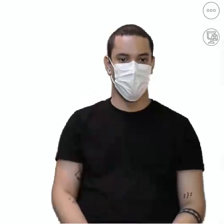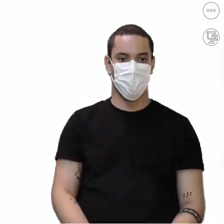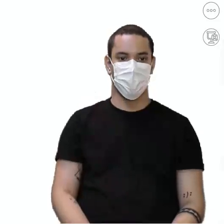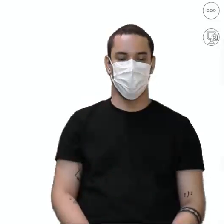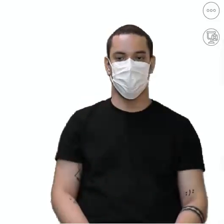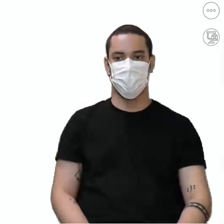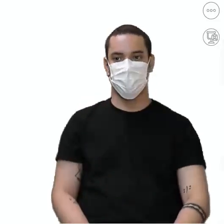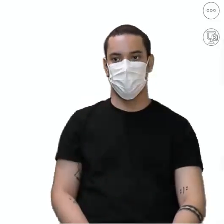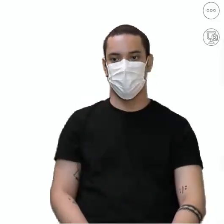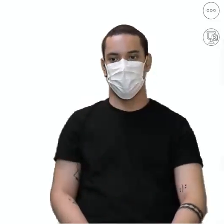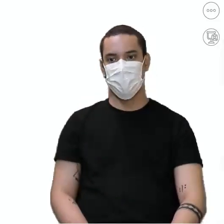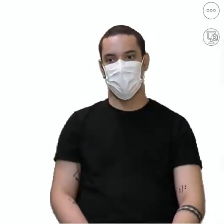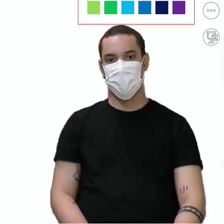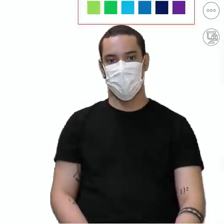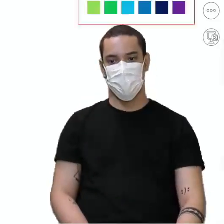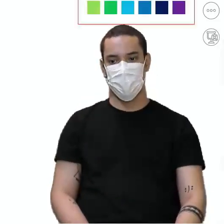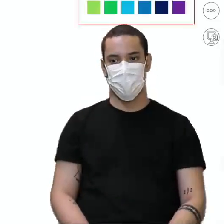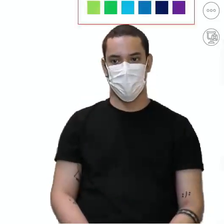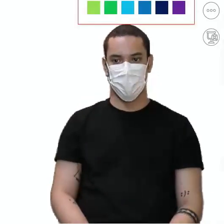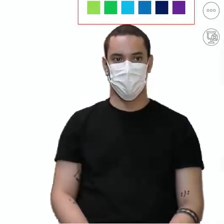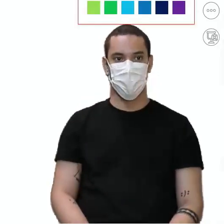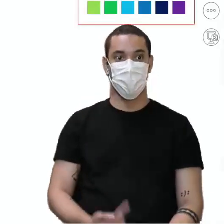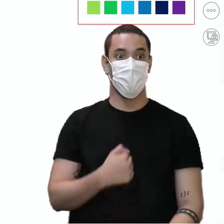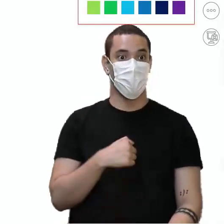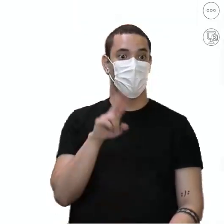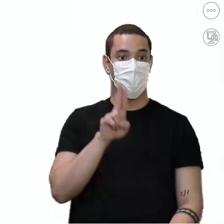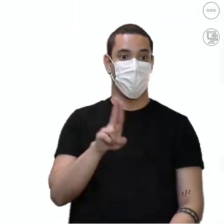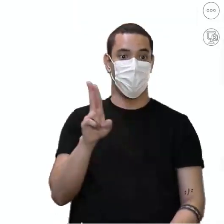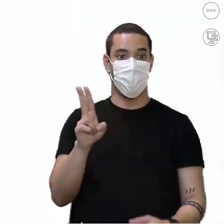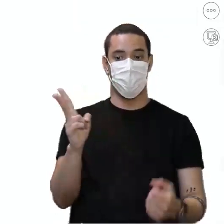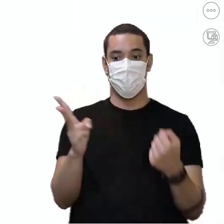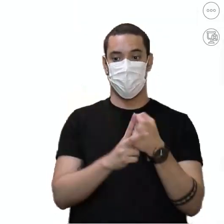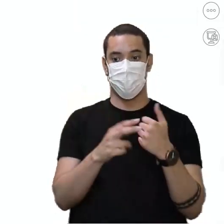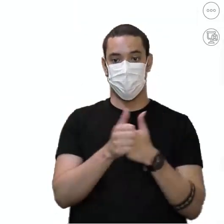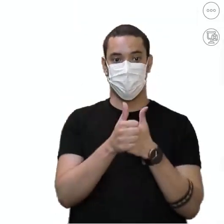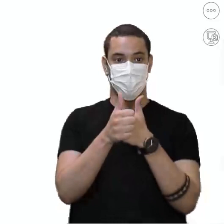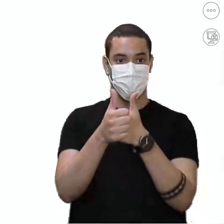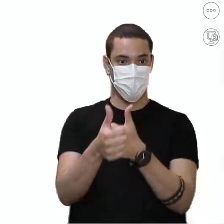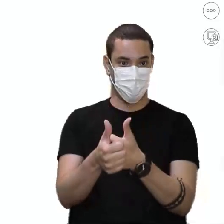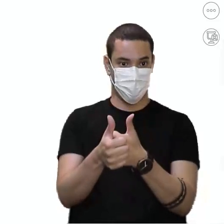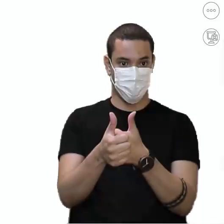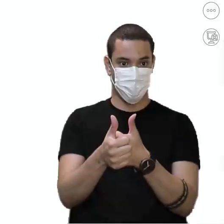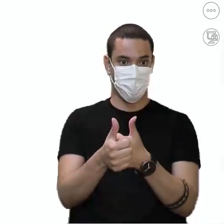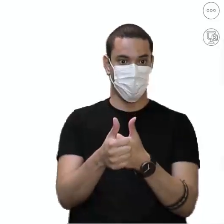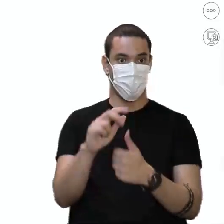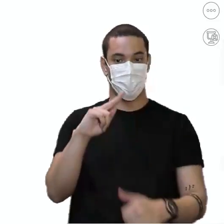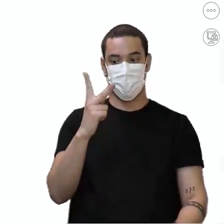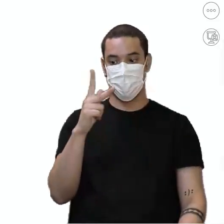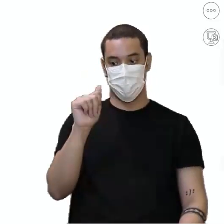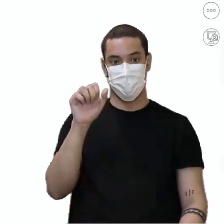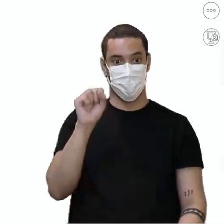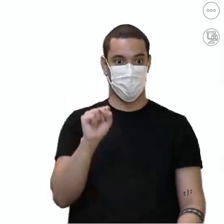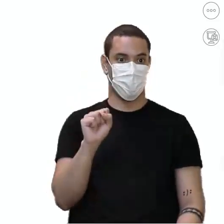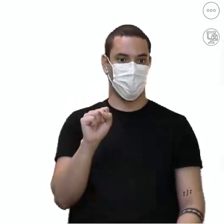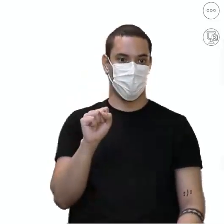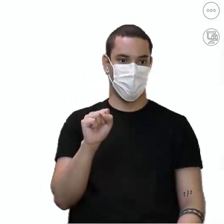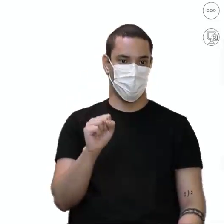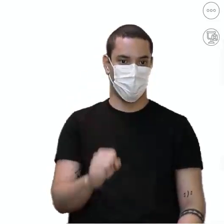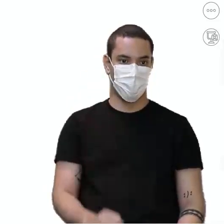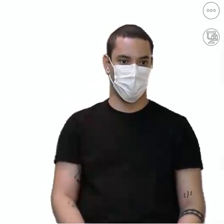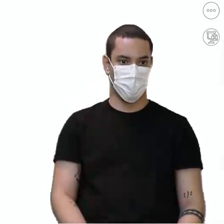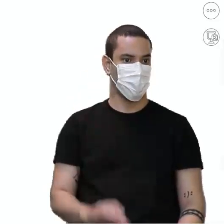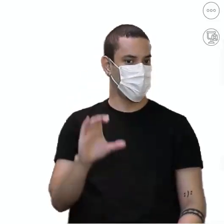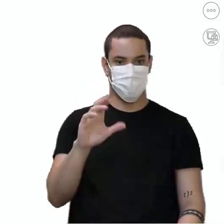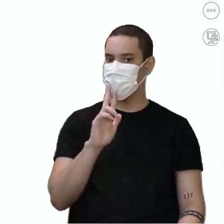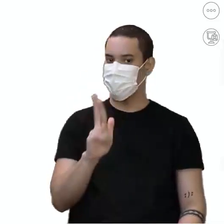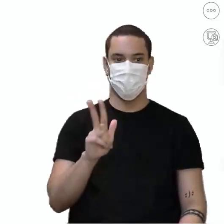words. Então, se é met, eu vou usar com o verbo auxiliar has. Então, aqui, a letra C errada por